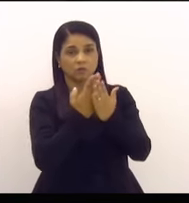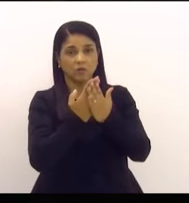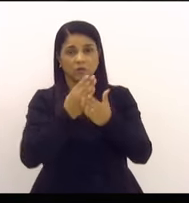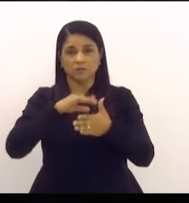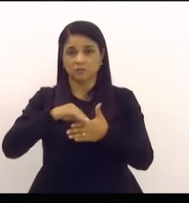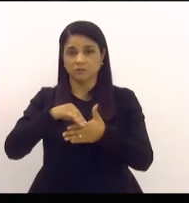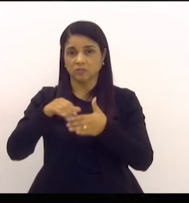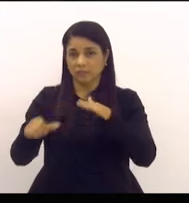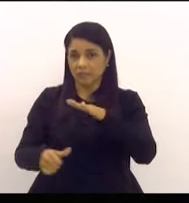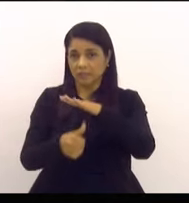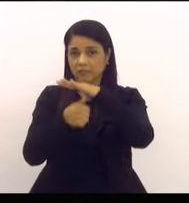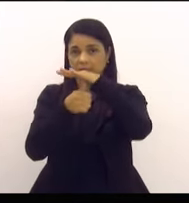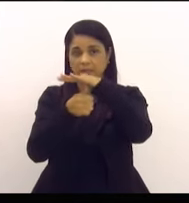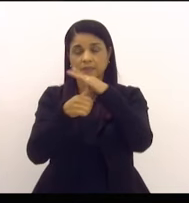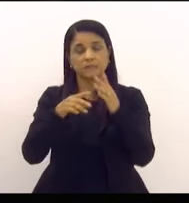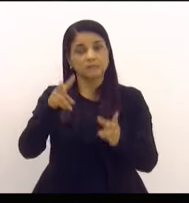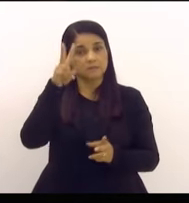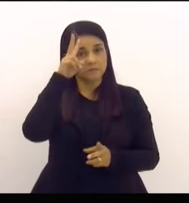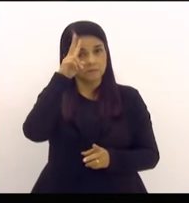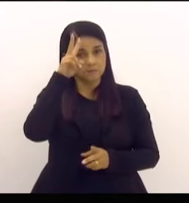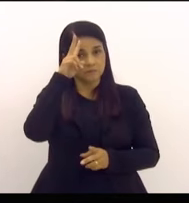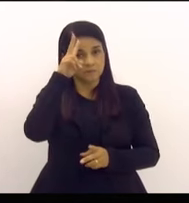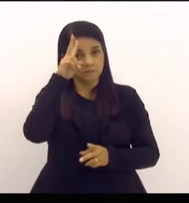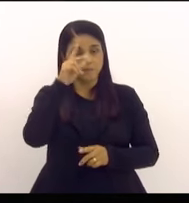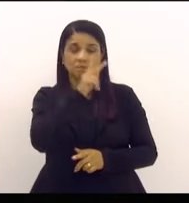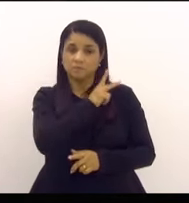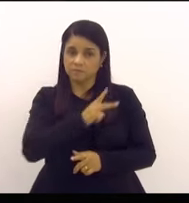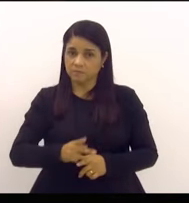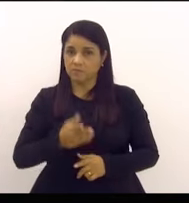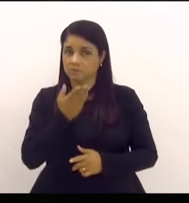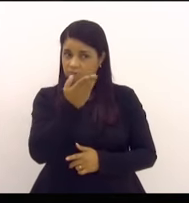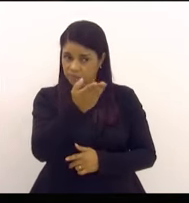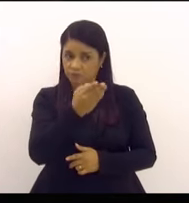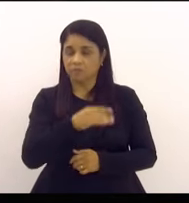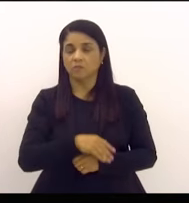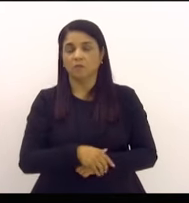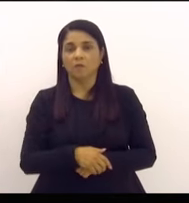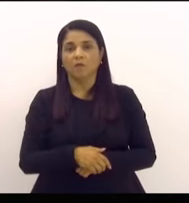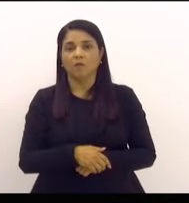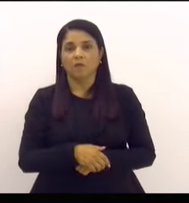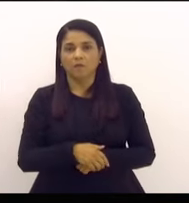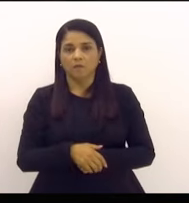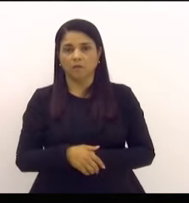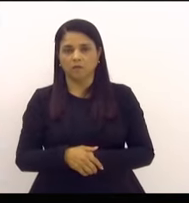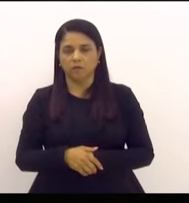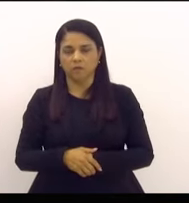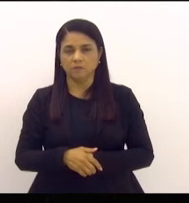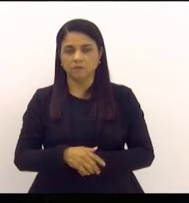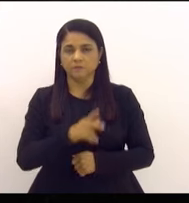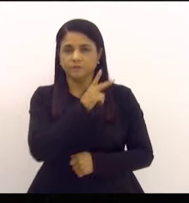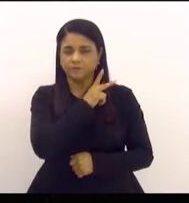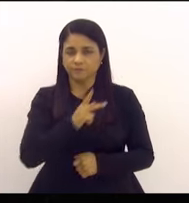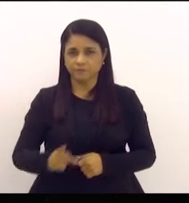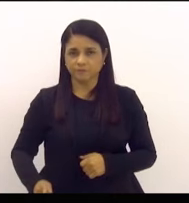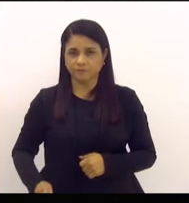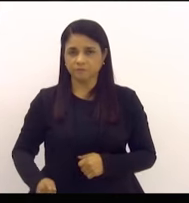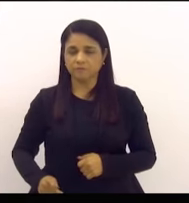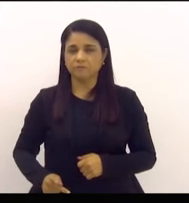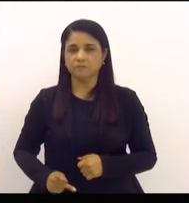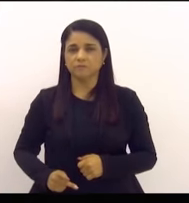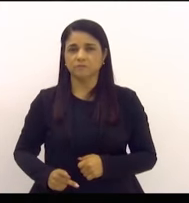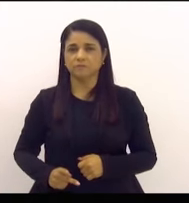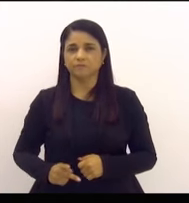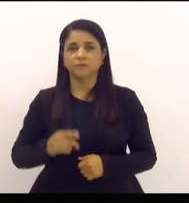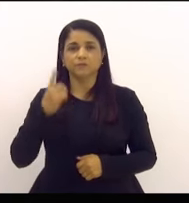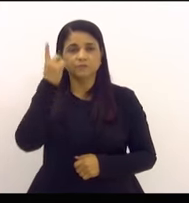na segunda-feira, presidido por Vossa Excelência. Senhor presidente,